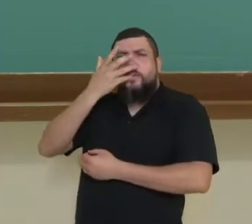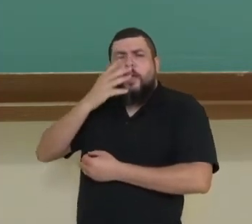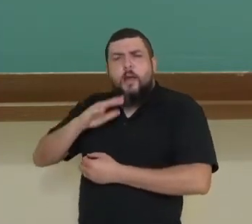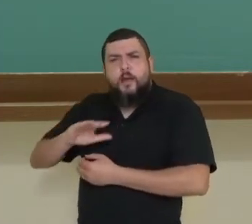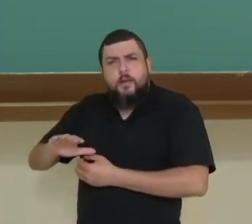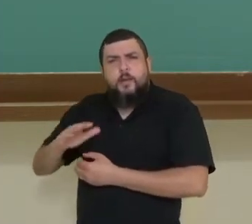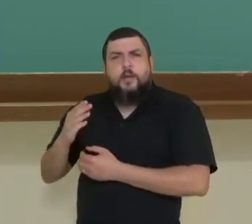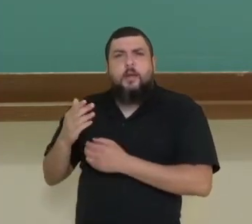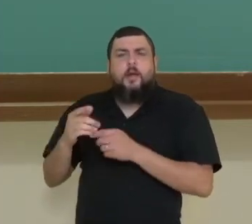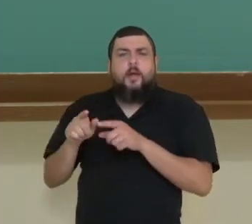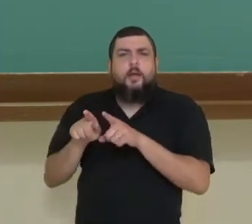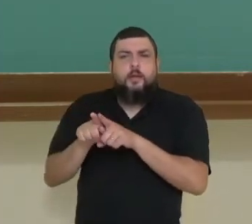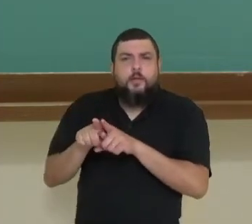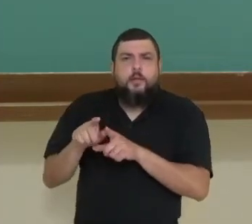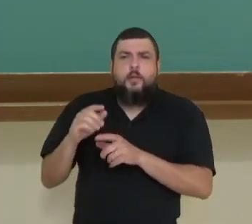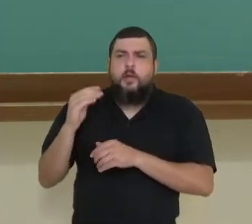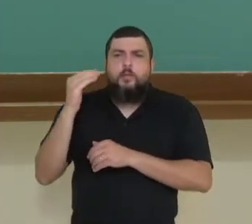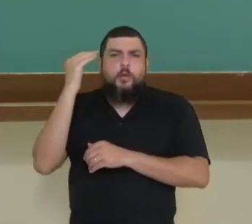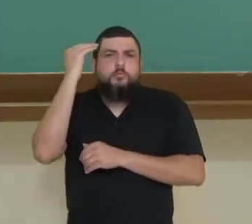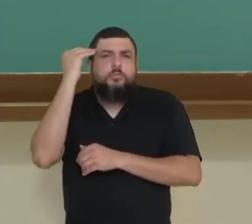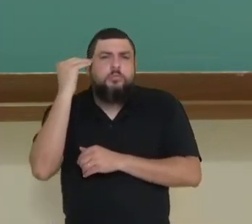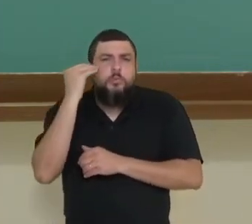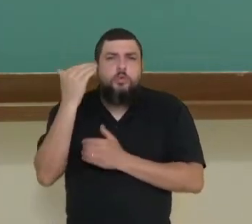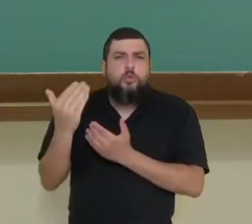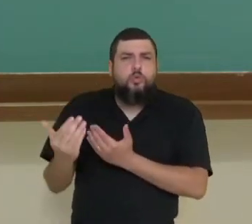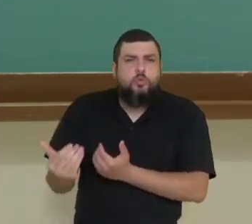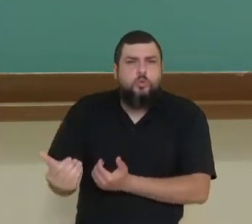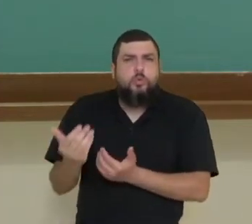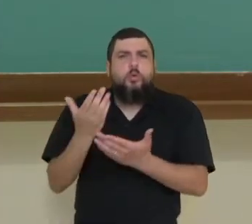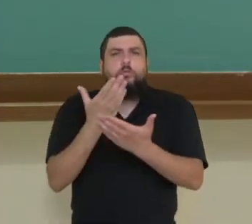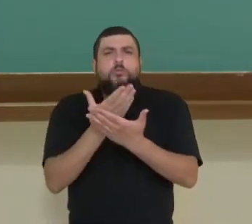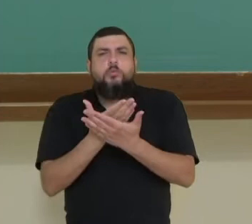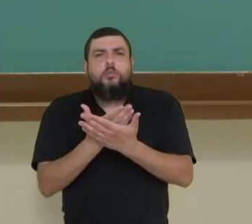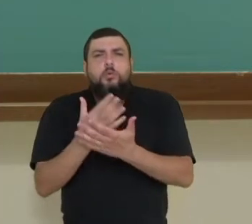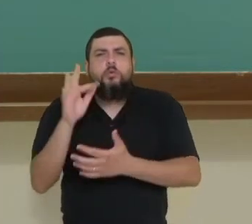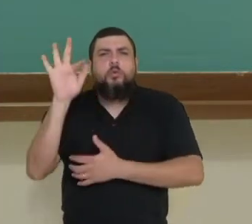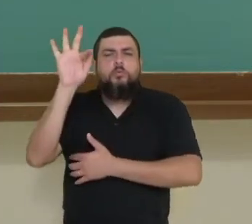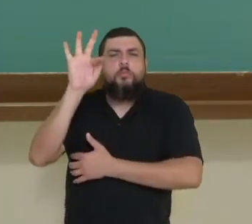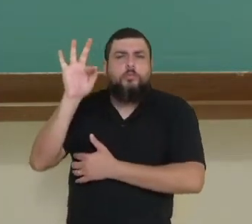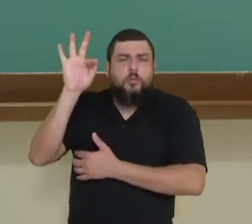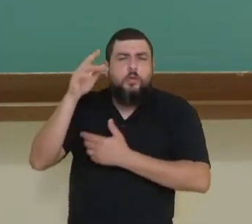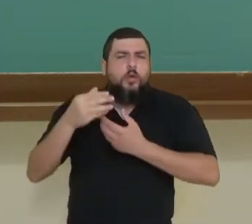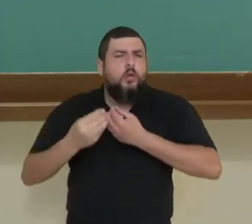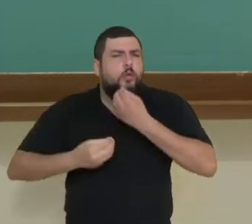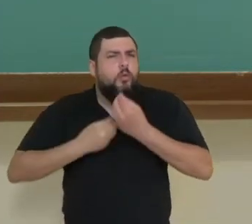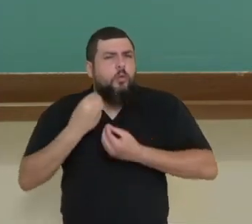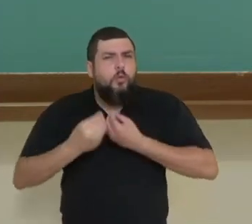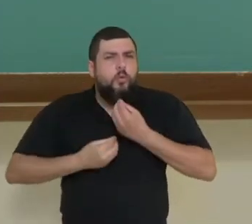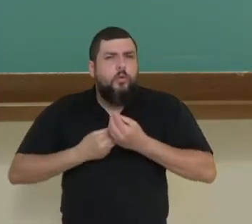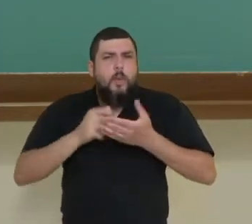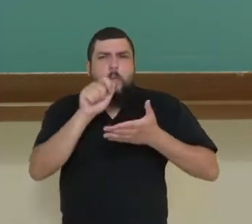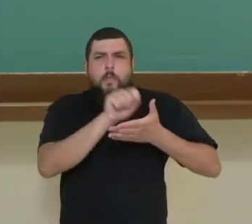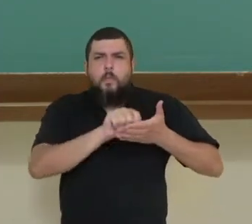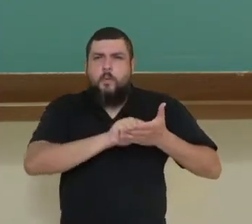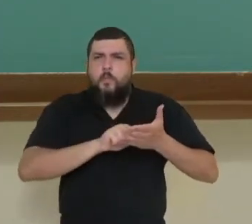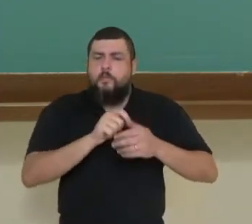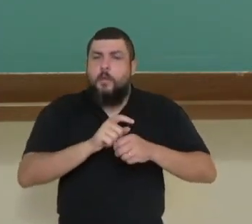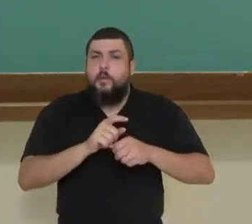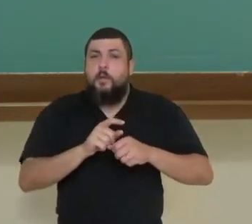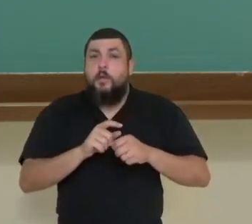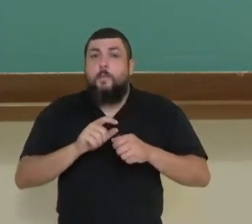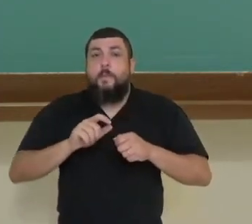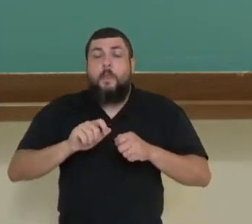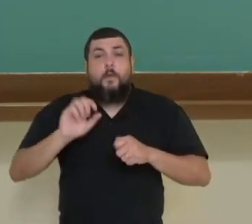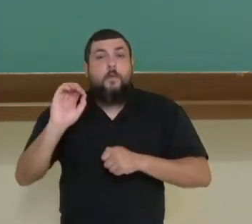seguindo até a juventude, os estudos, por onde passou, como se complementou, Então, os fatos